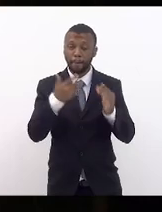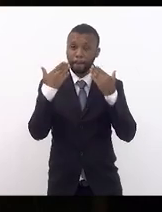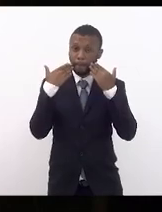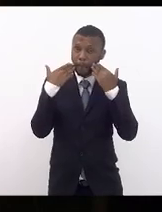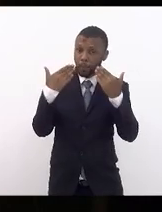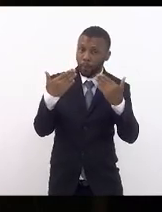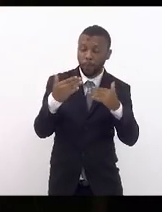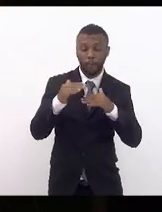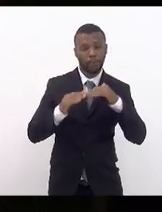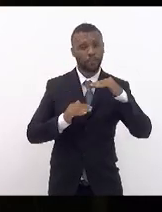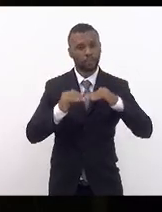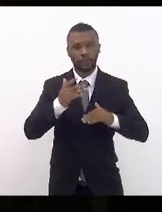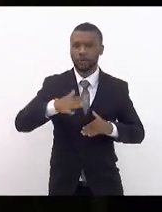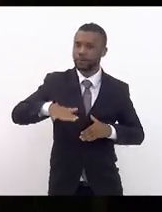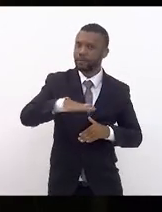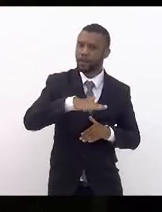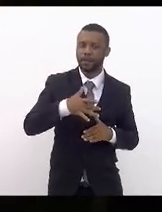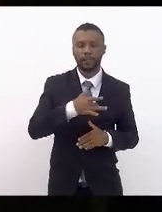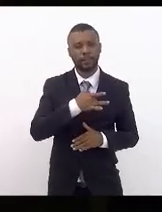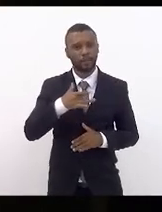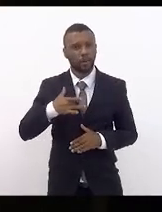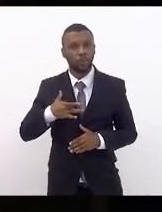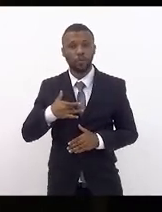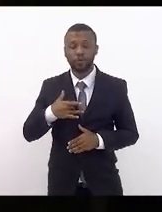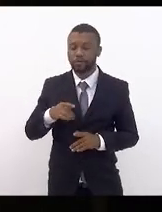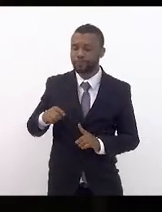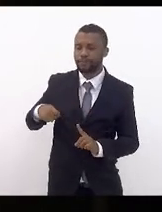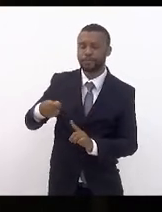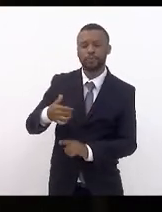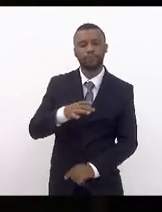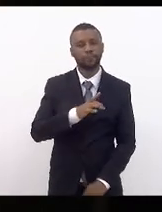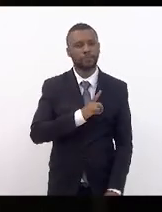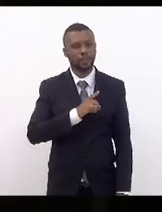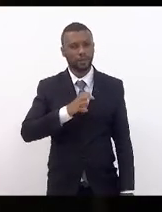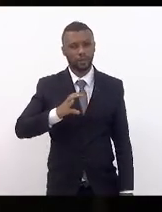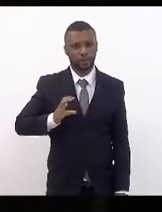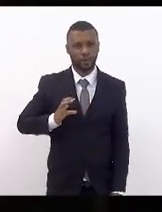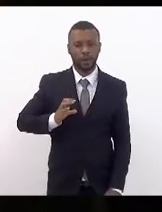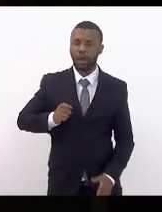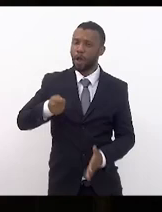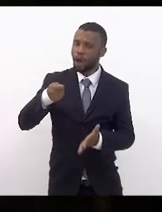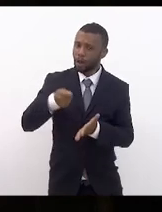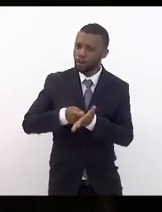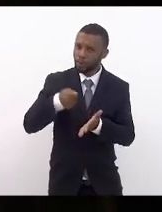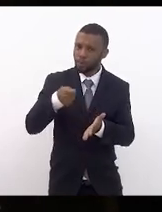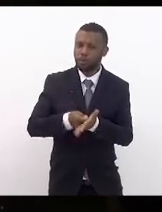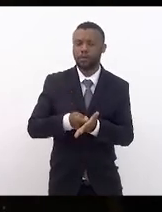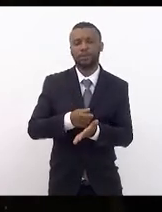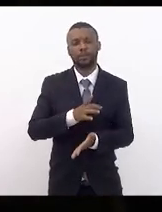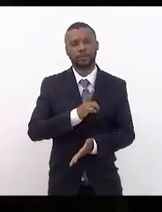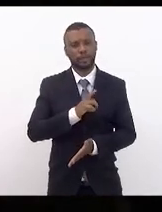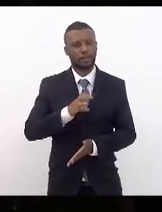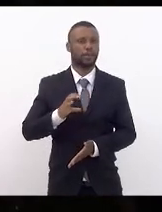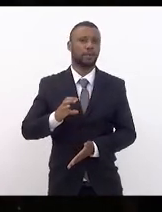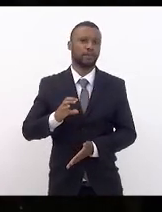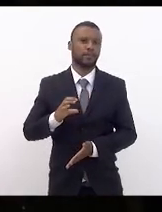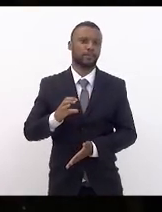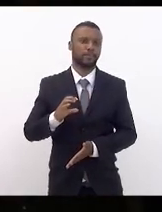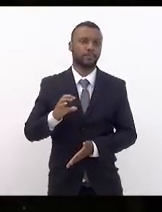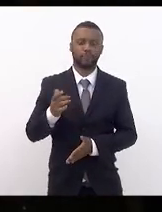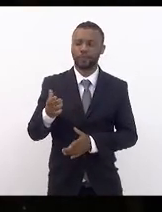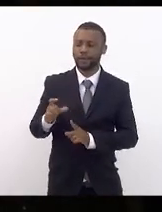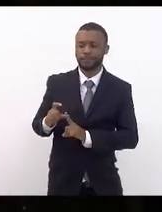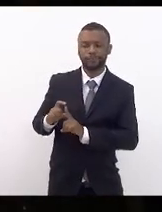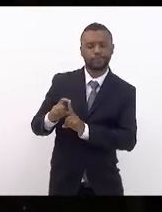da saúde, um diácono. Rigorosamente diácono. A palavra diácono